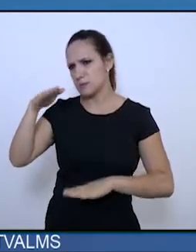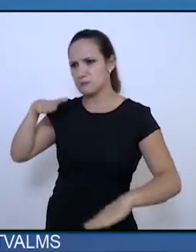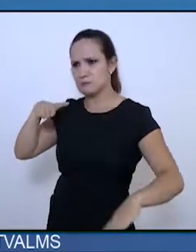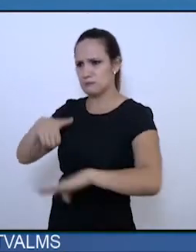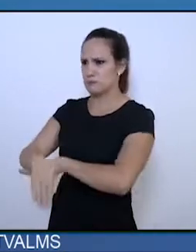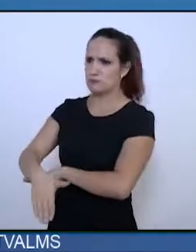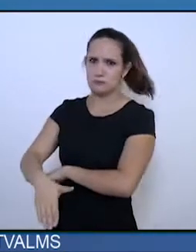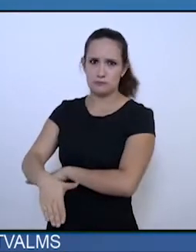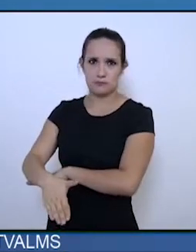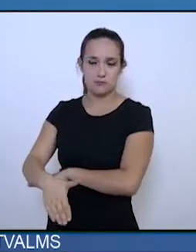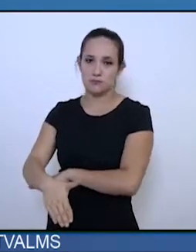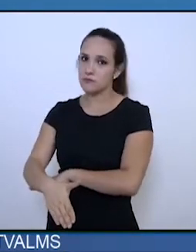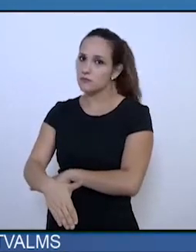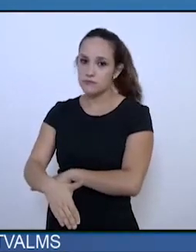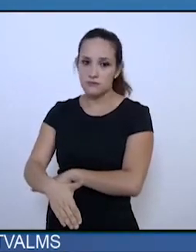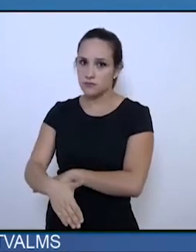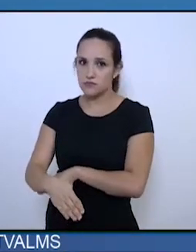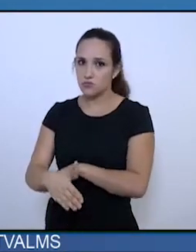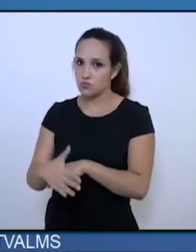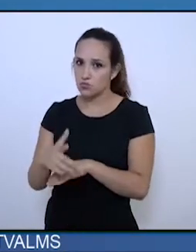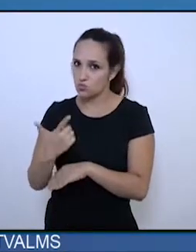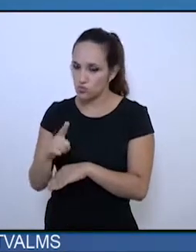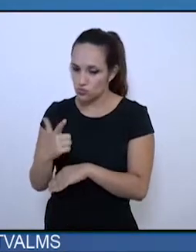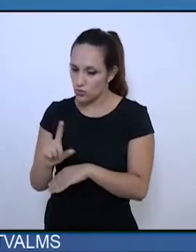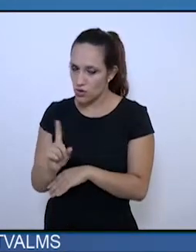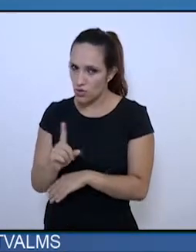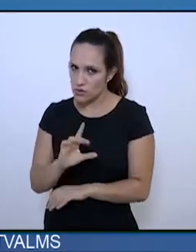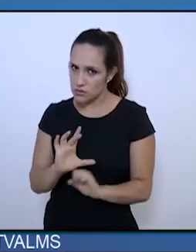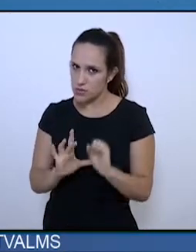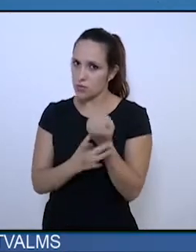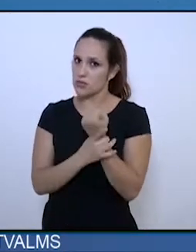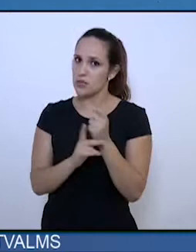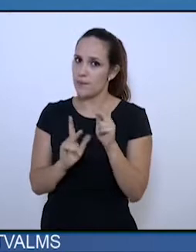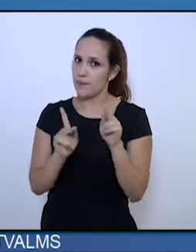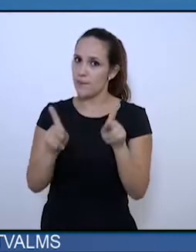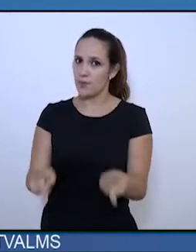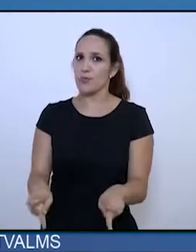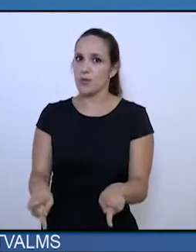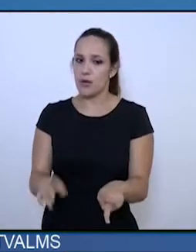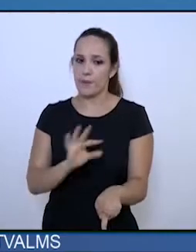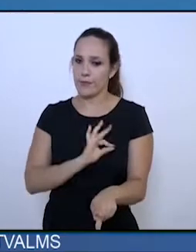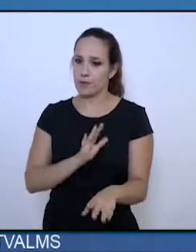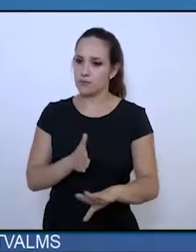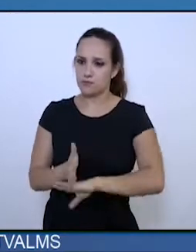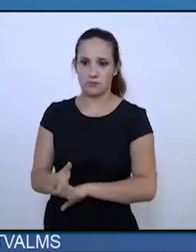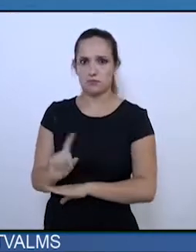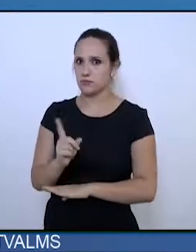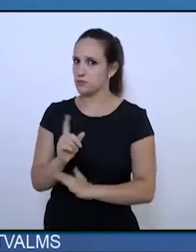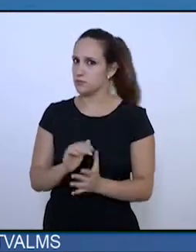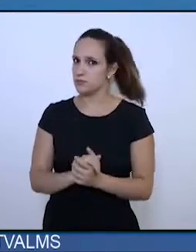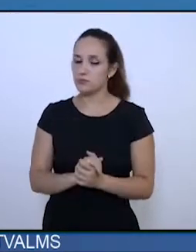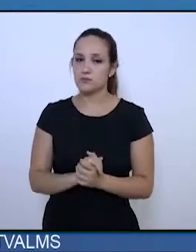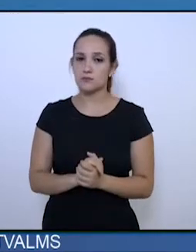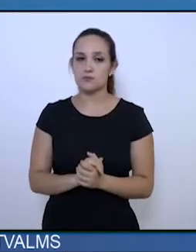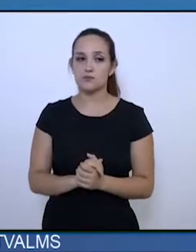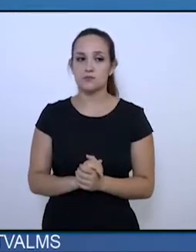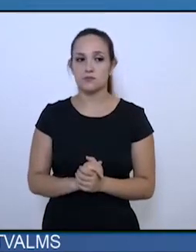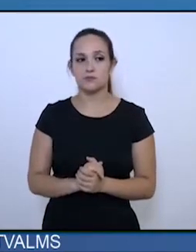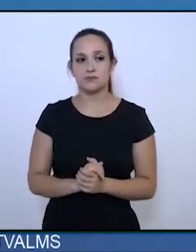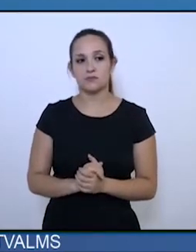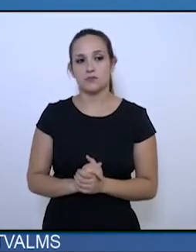não consta a expressão segurança pública, de imprecisão conceitual,